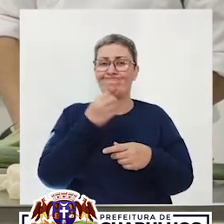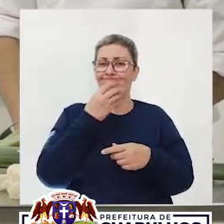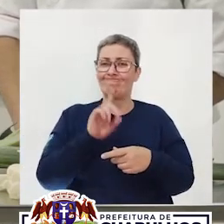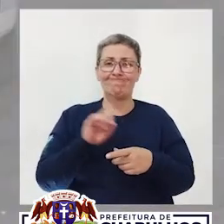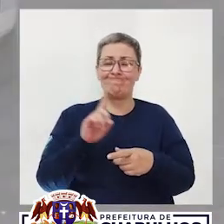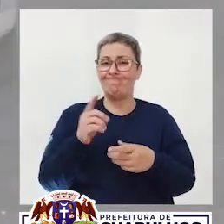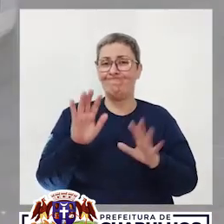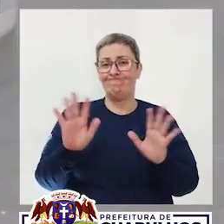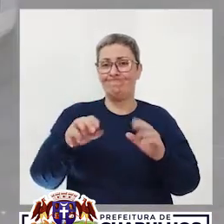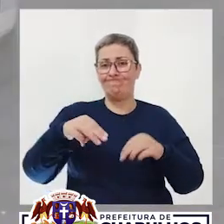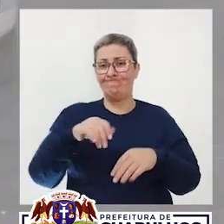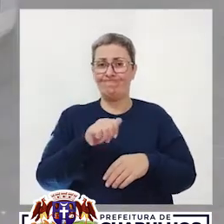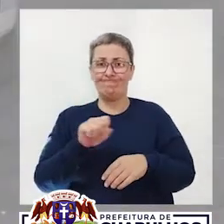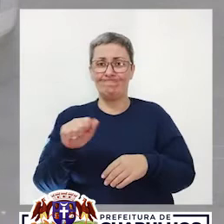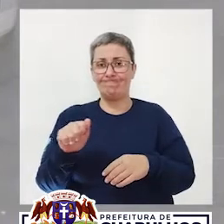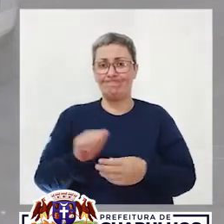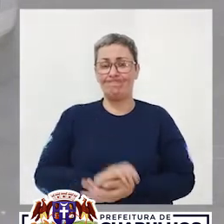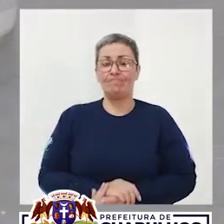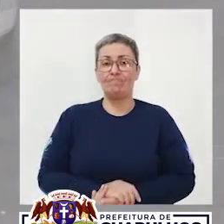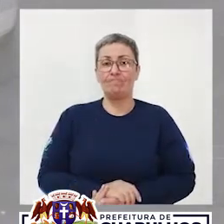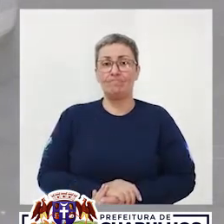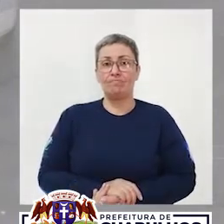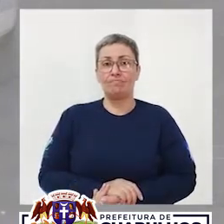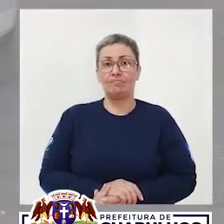ela não vai ficar uma massa boa.